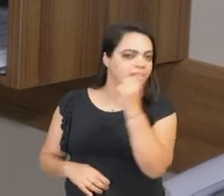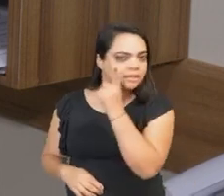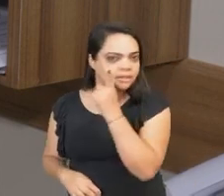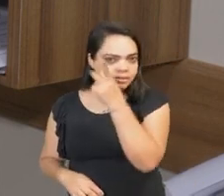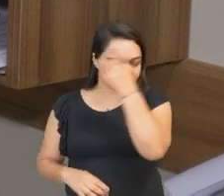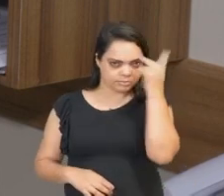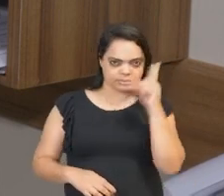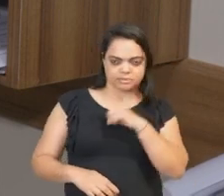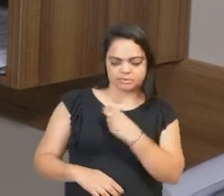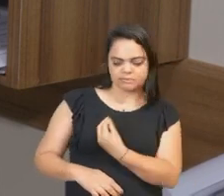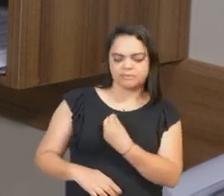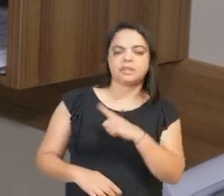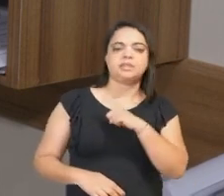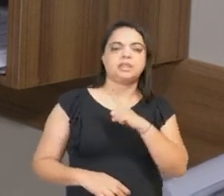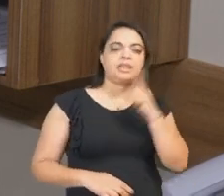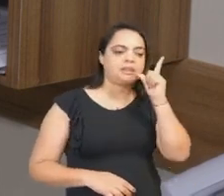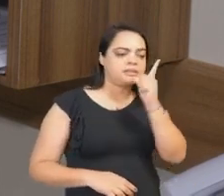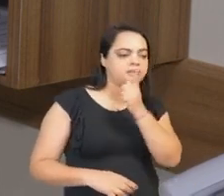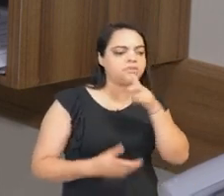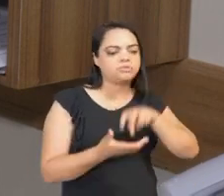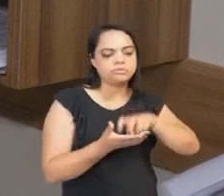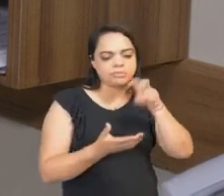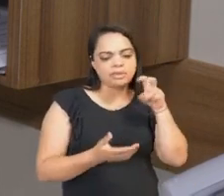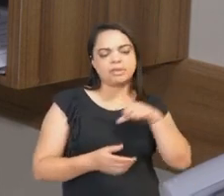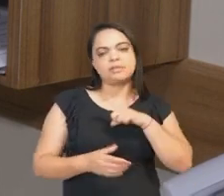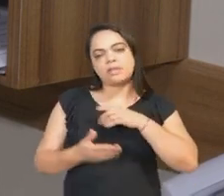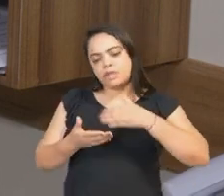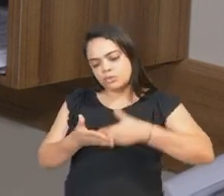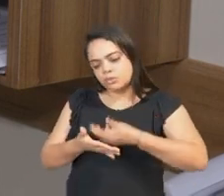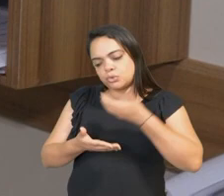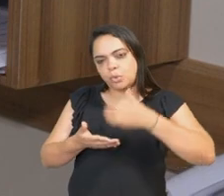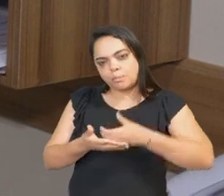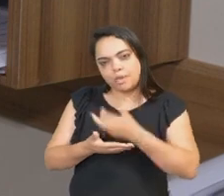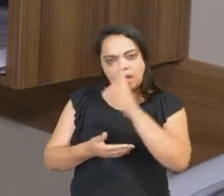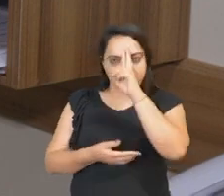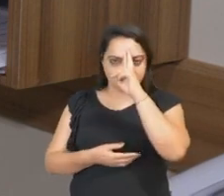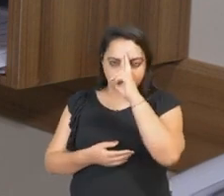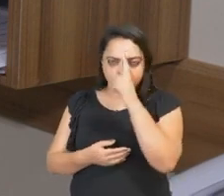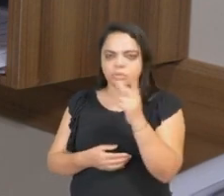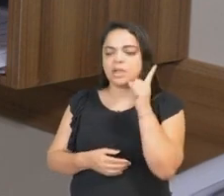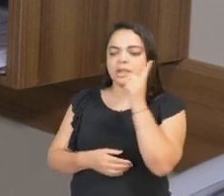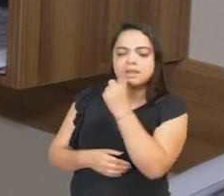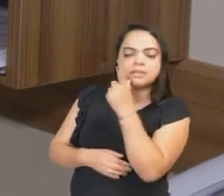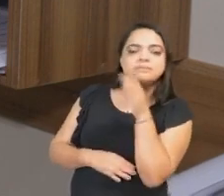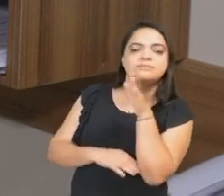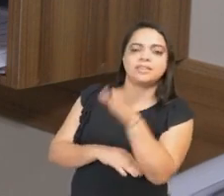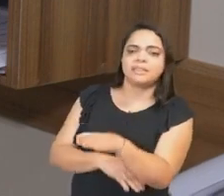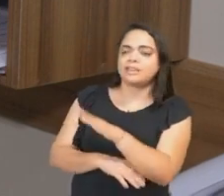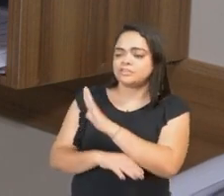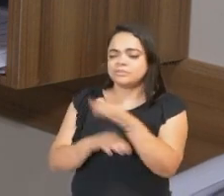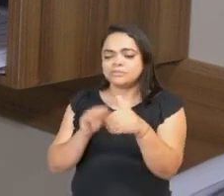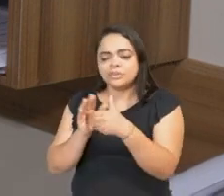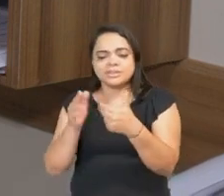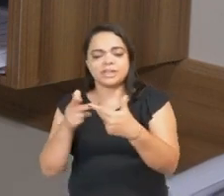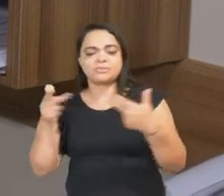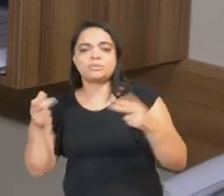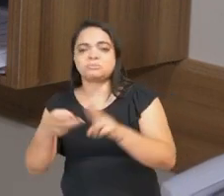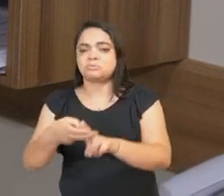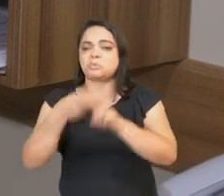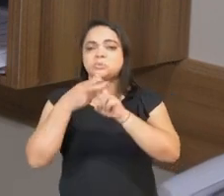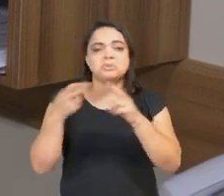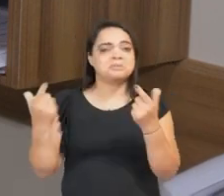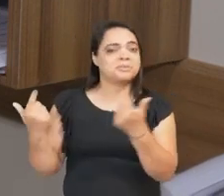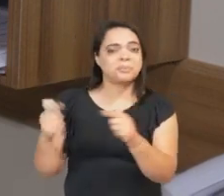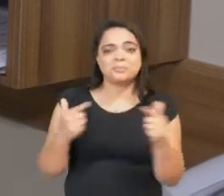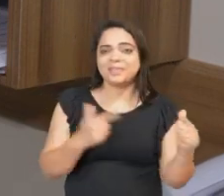lanche o paciente tá aqui ele tem um lanche de manhã ele tem uma sopa de almoço ele tem um lanche à tarde então tudo aquilo que o sistema